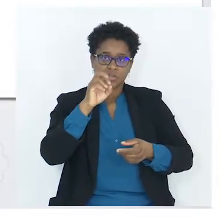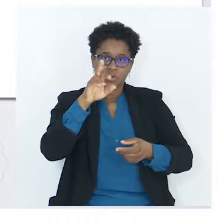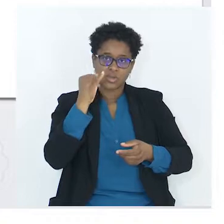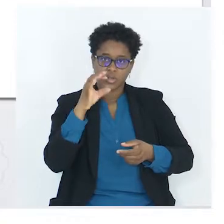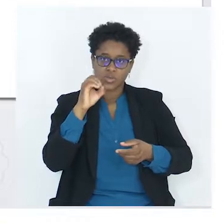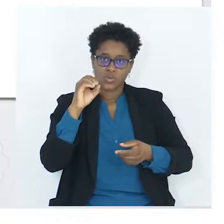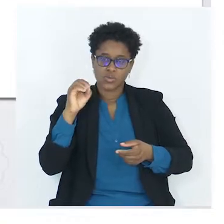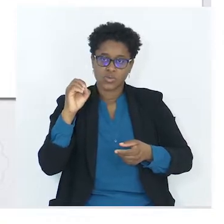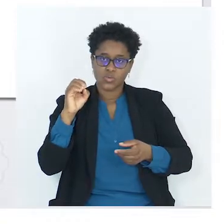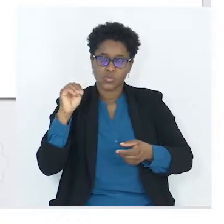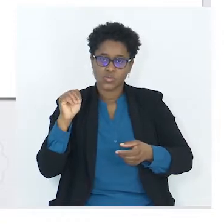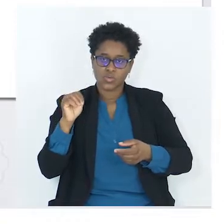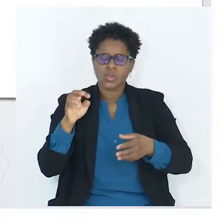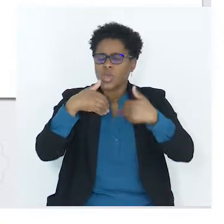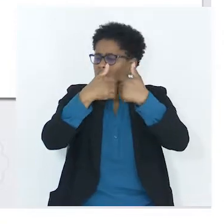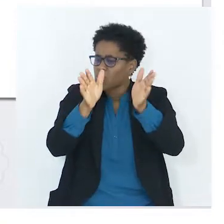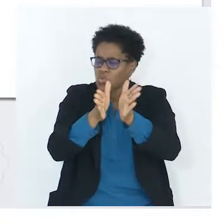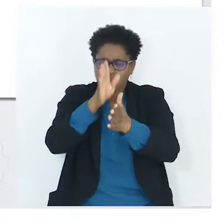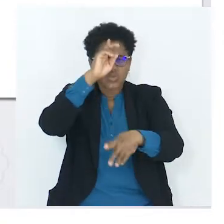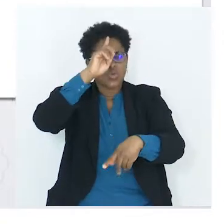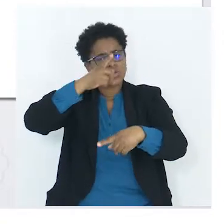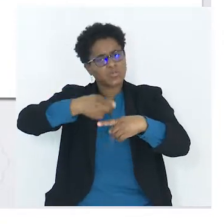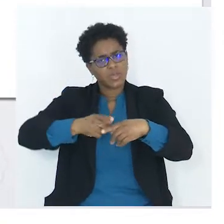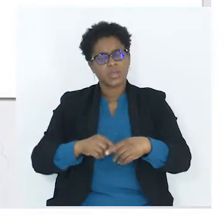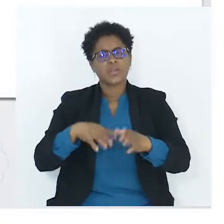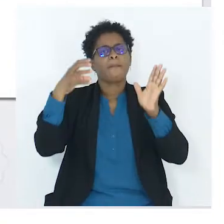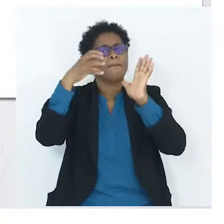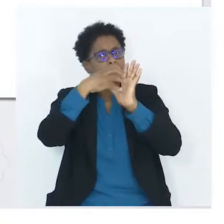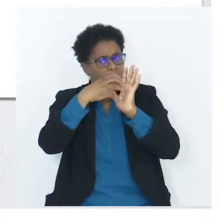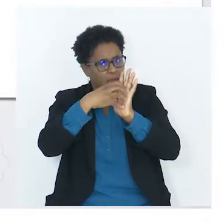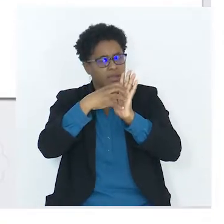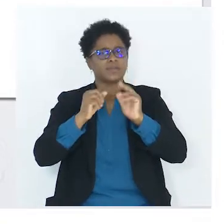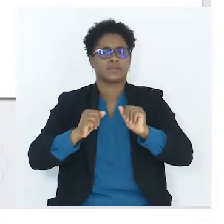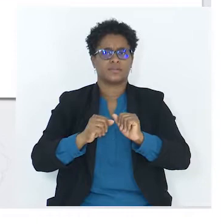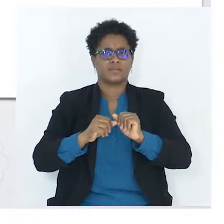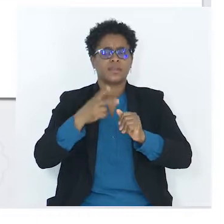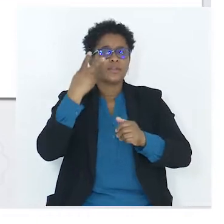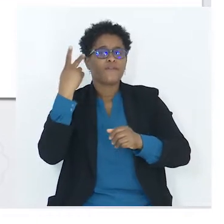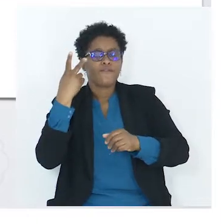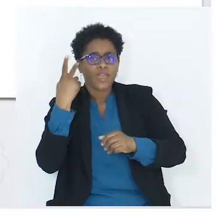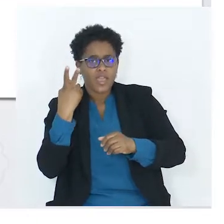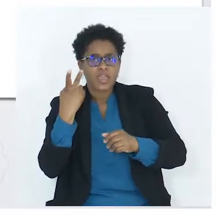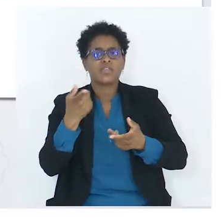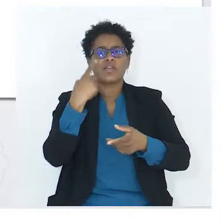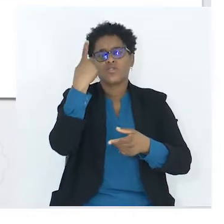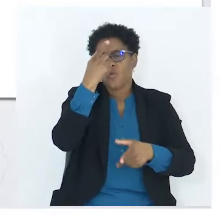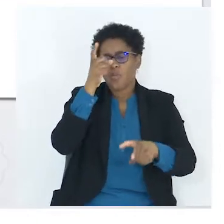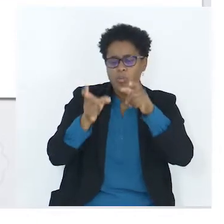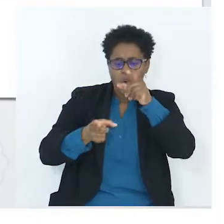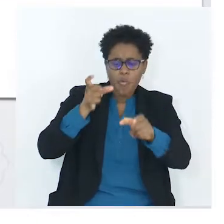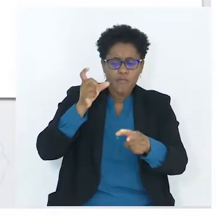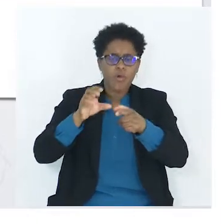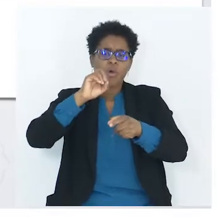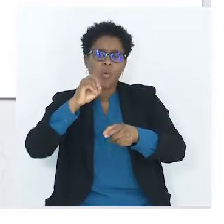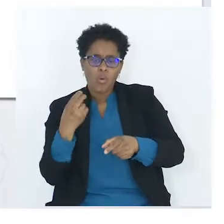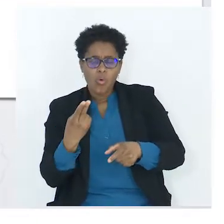São todos os acontecimentos marcantes na vida de